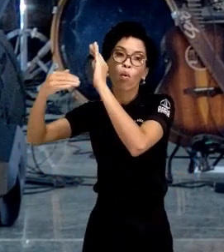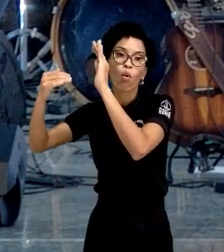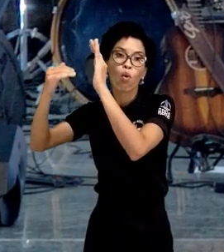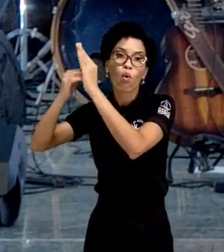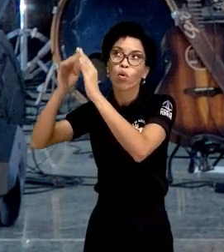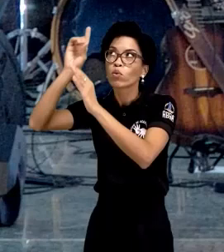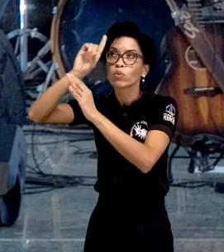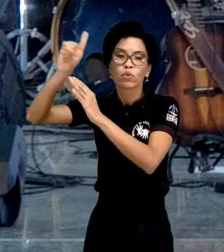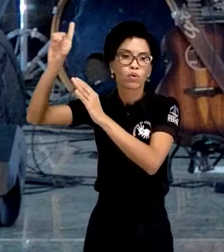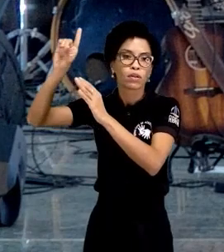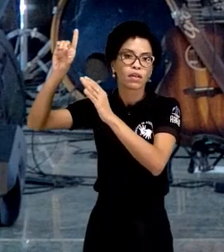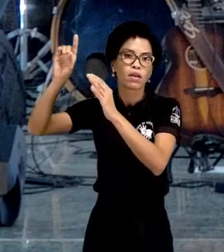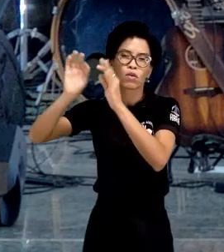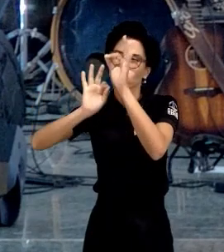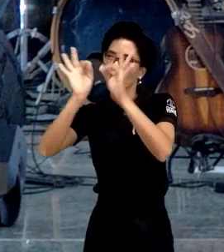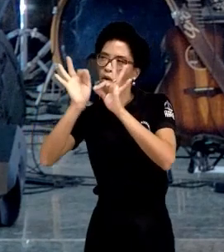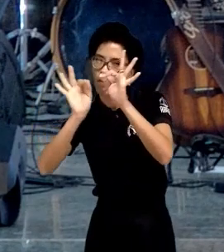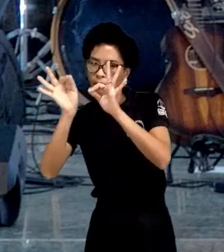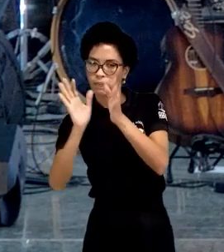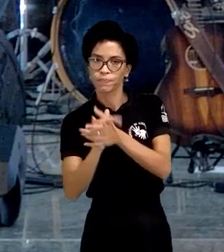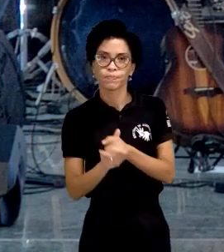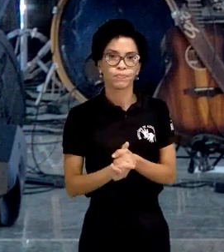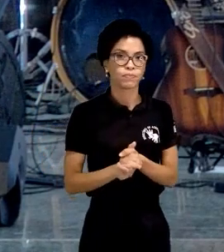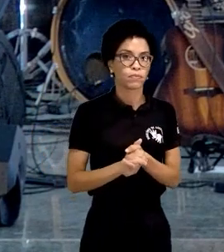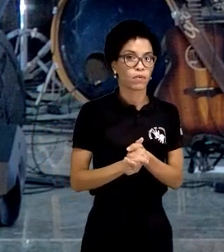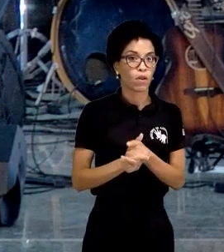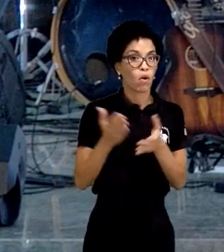meu Deus, olha a minha mente, hoje pela manhã foi o quê mesmo, gente?